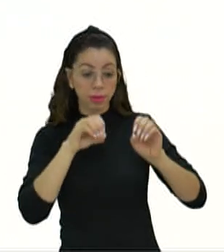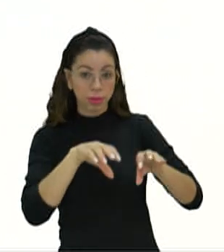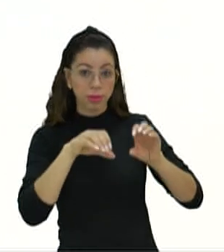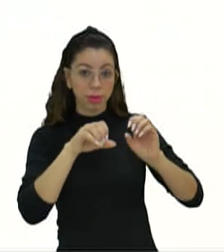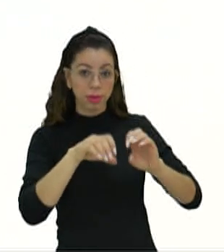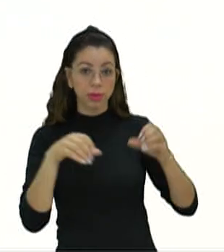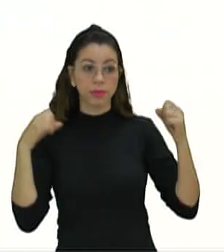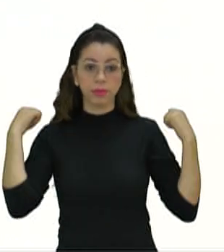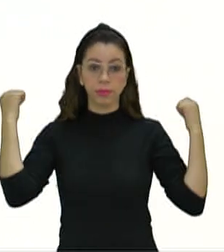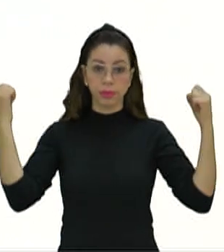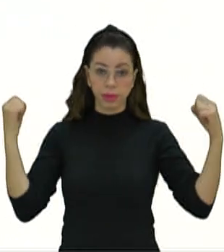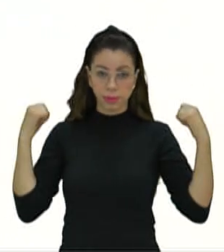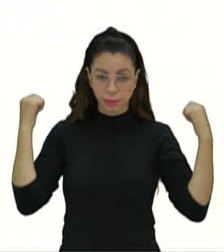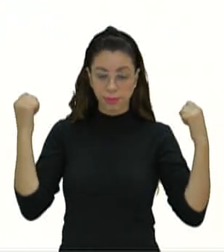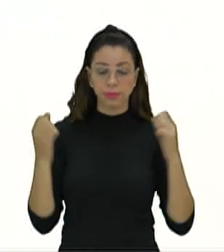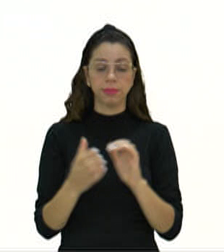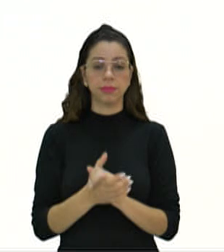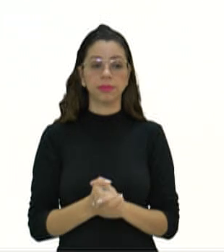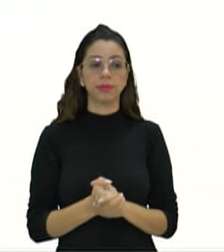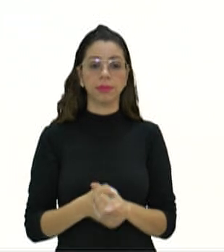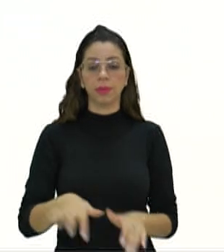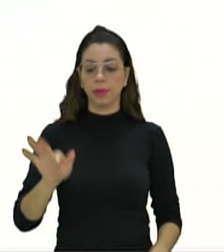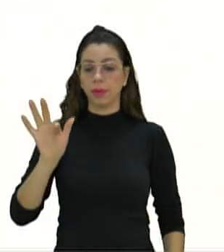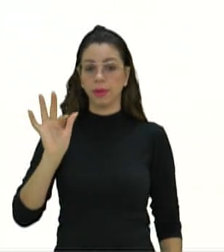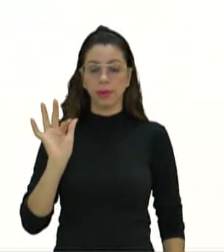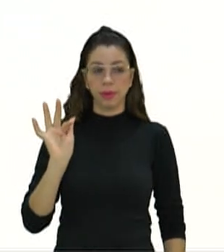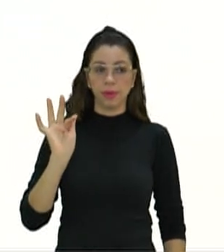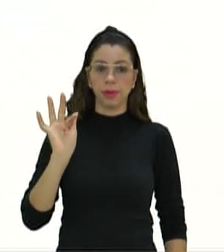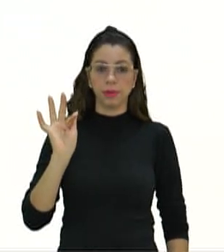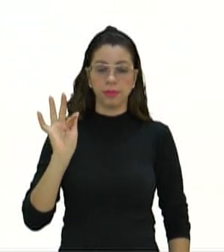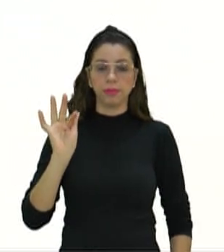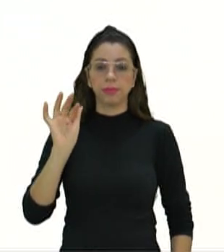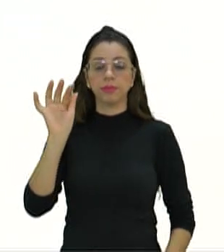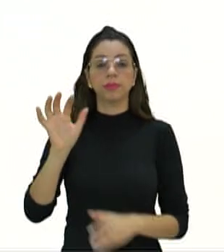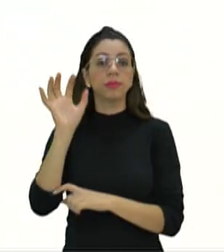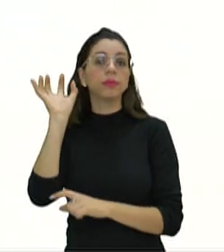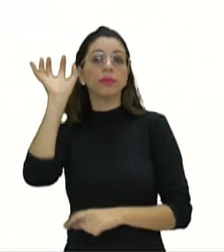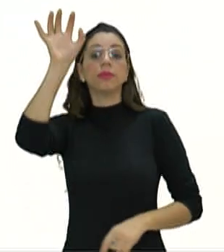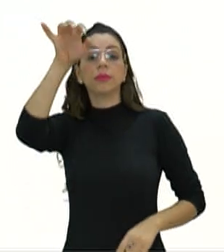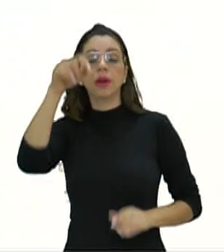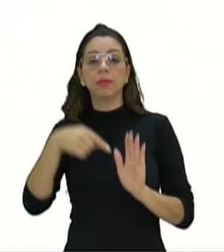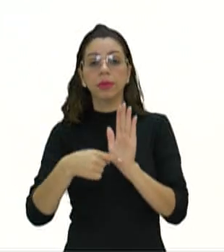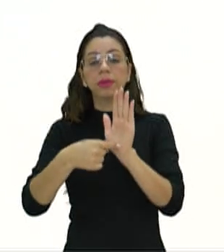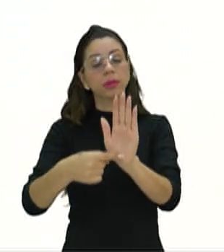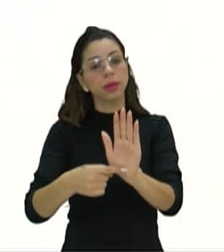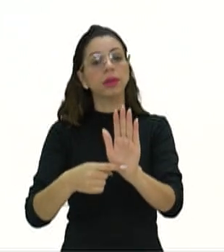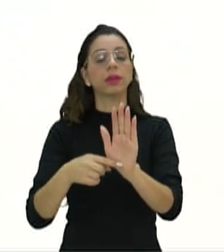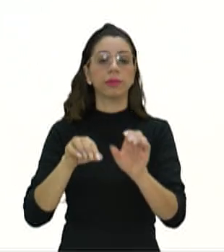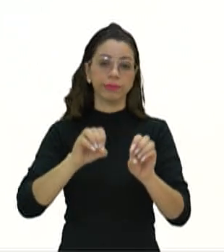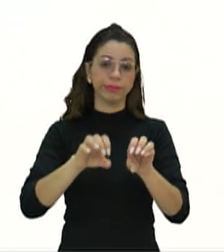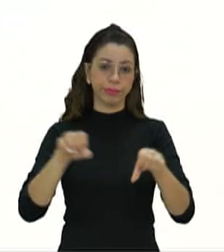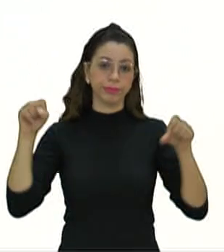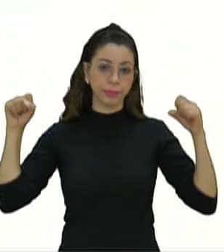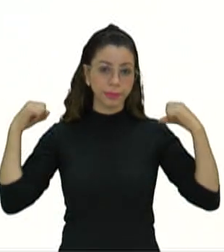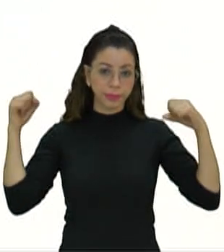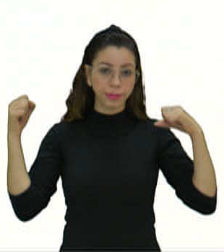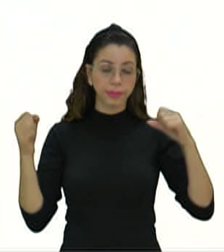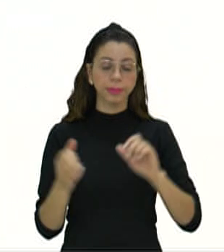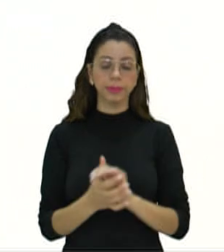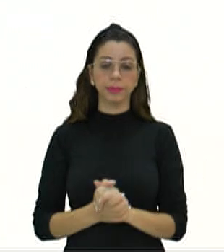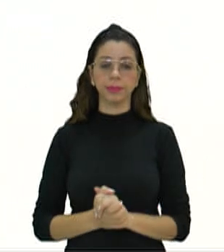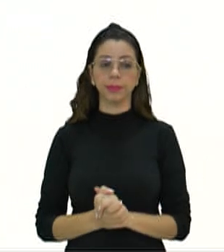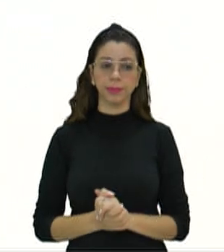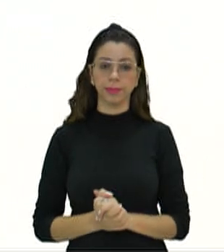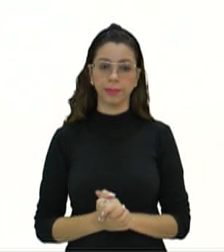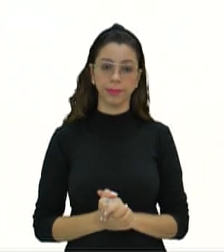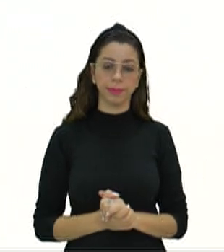física. Então, a gente coloca a letra F aqui, né, no basquete, para indicar educação física. And finally,